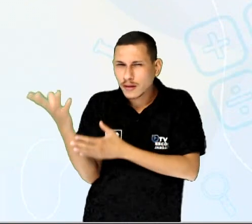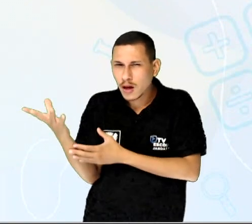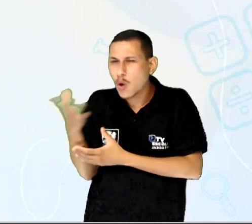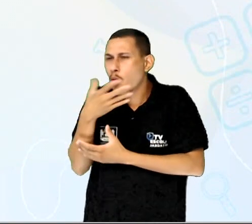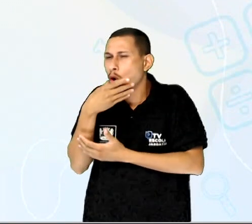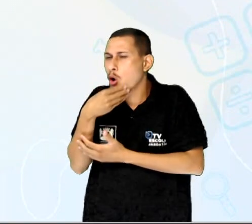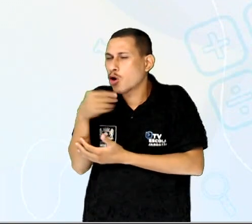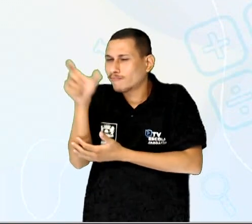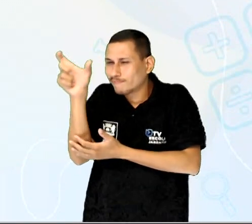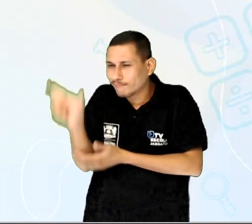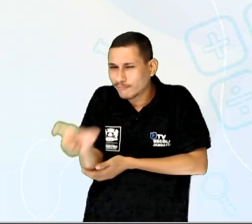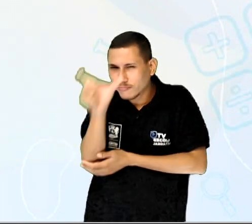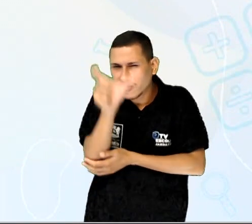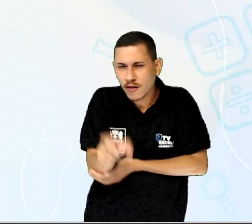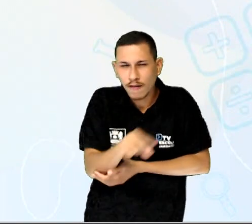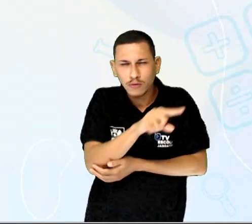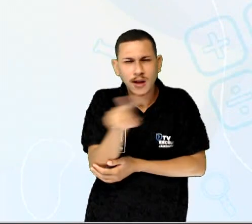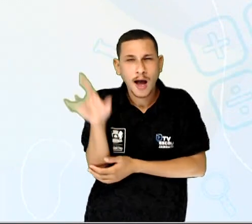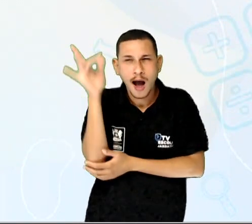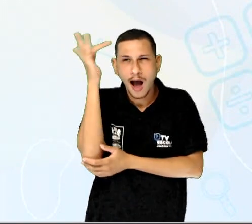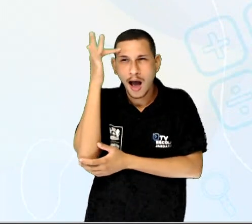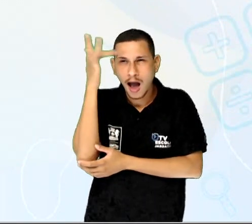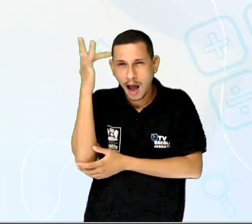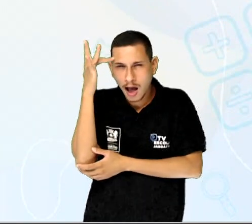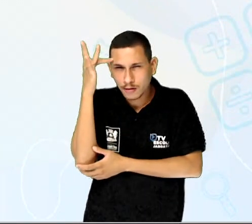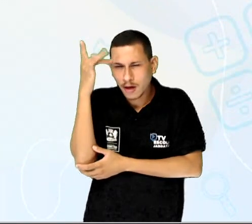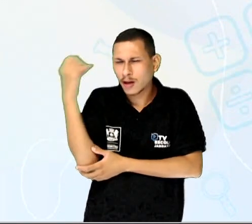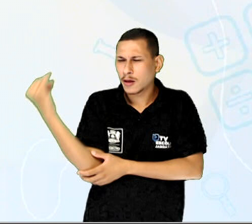ser indispensável nos dias atuais?